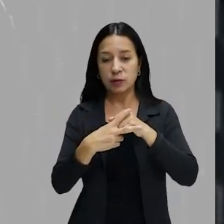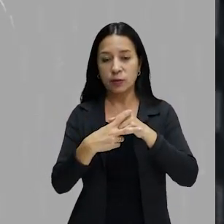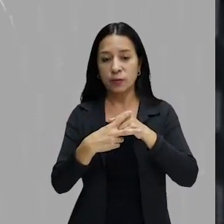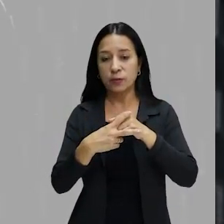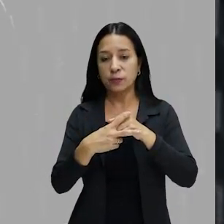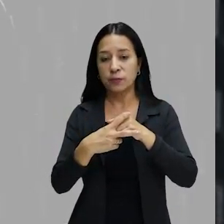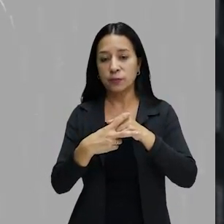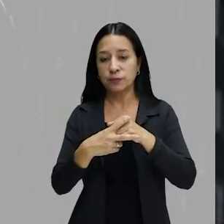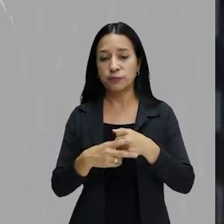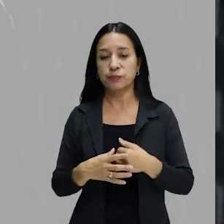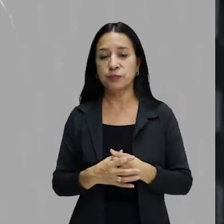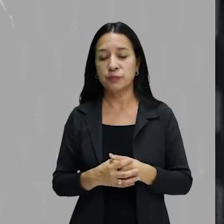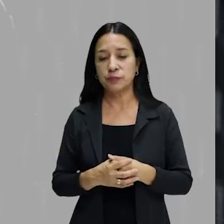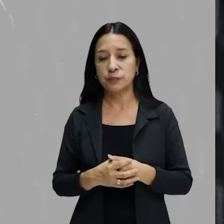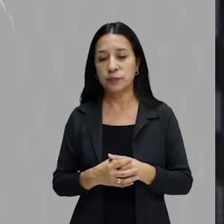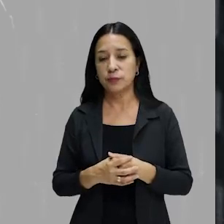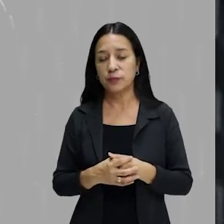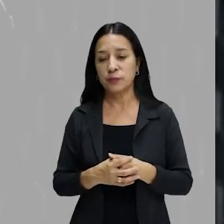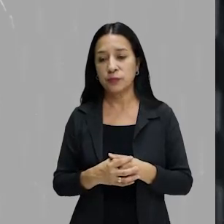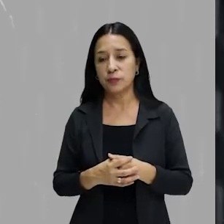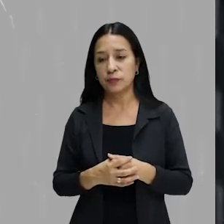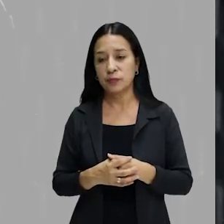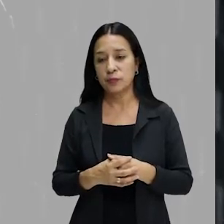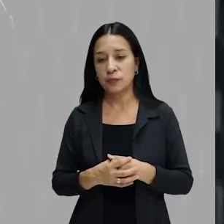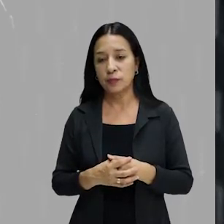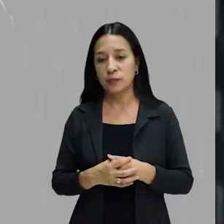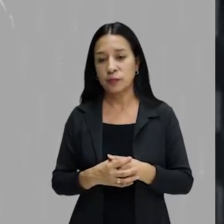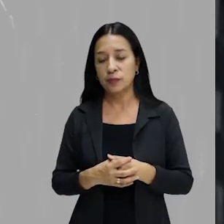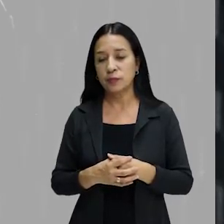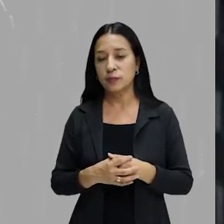Ao planejar o que vai dizer,